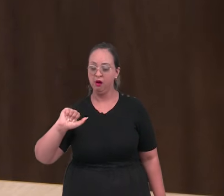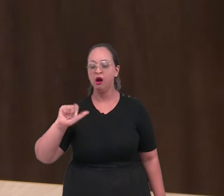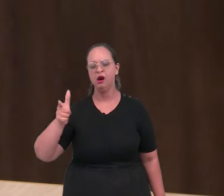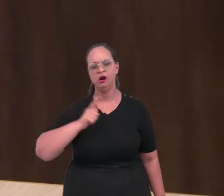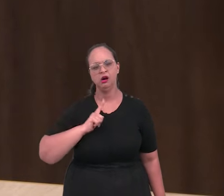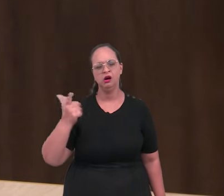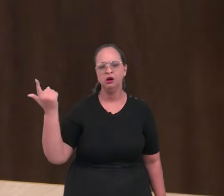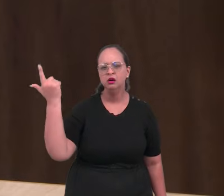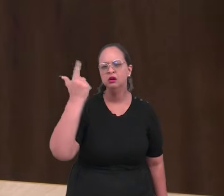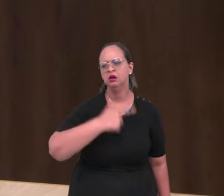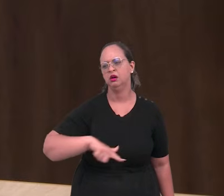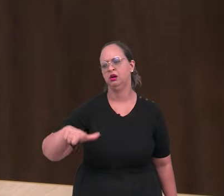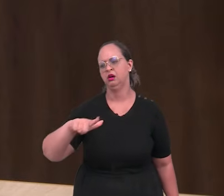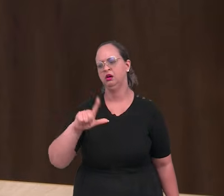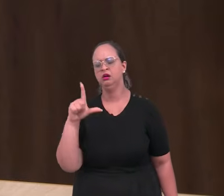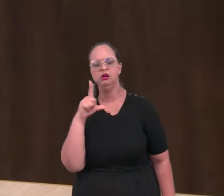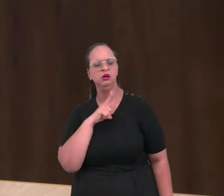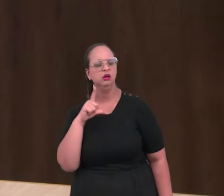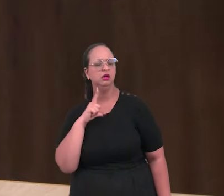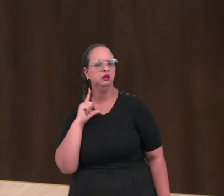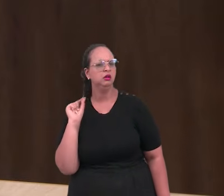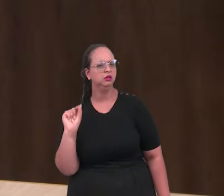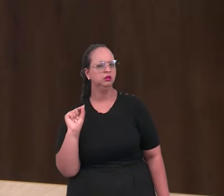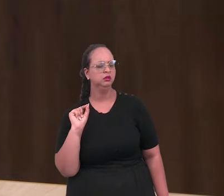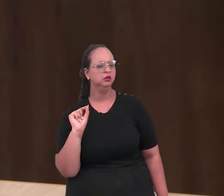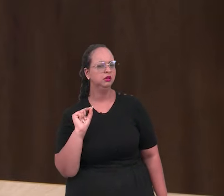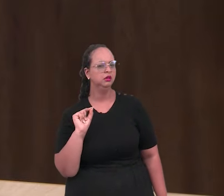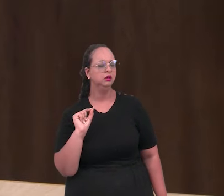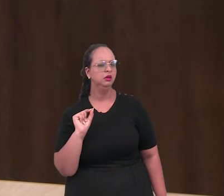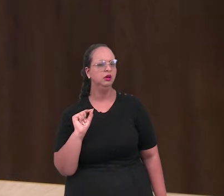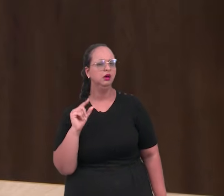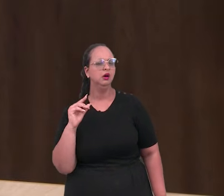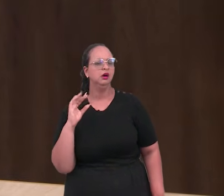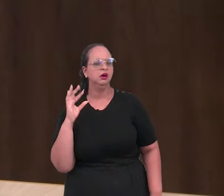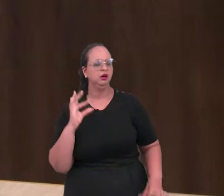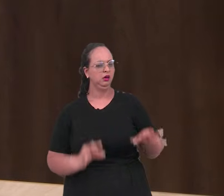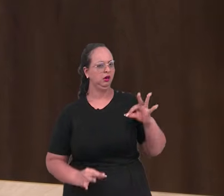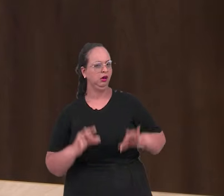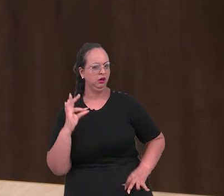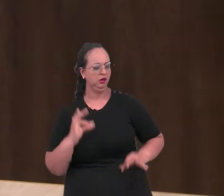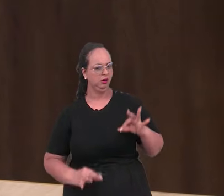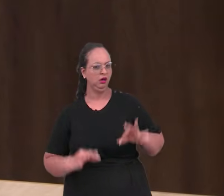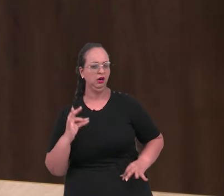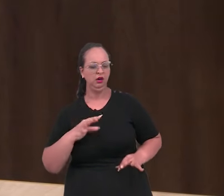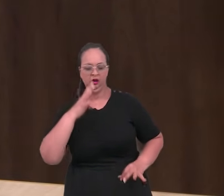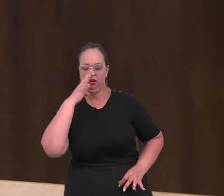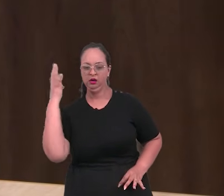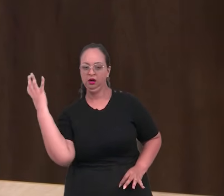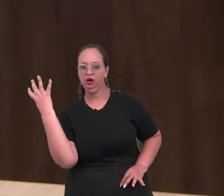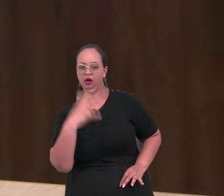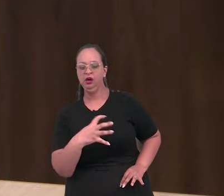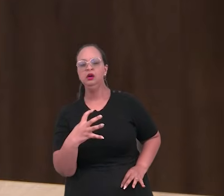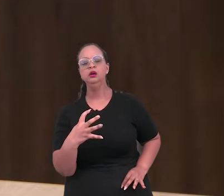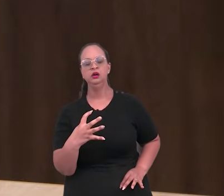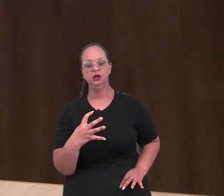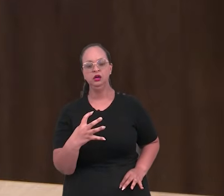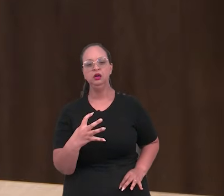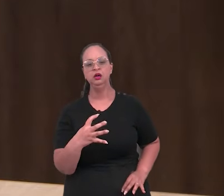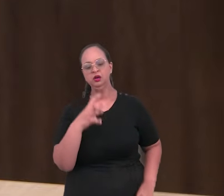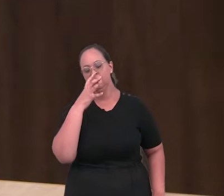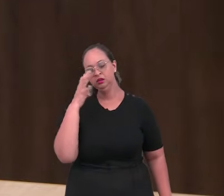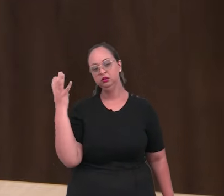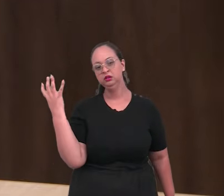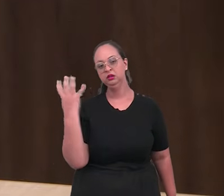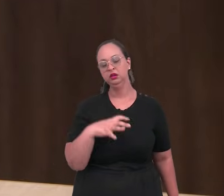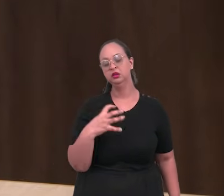com vigor o Tribunal do Santo Ofício, que também chamada Santa Inquisição. Isso